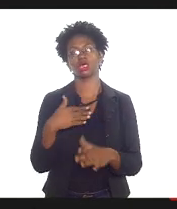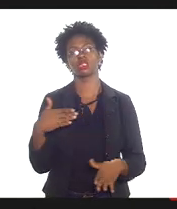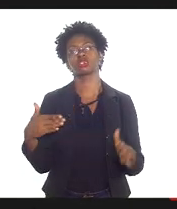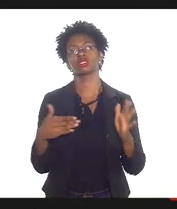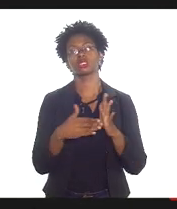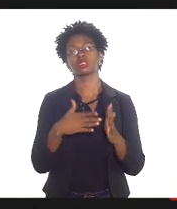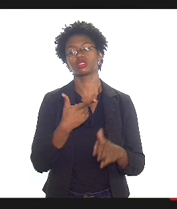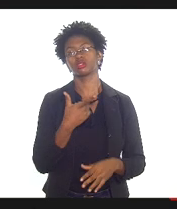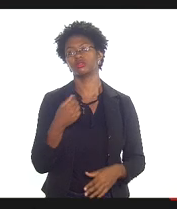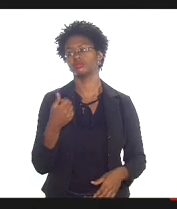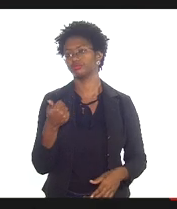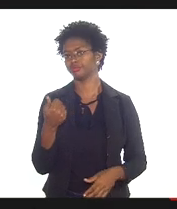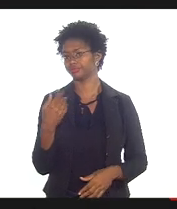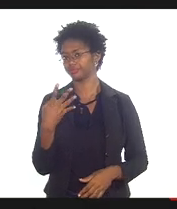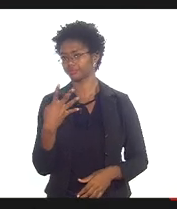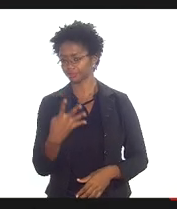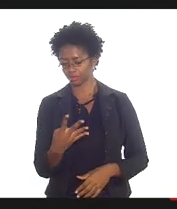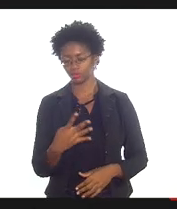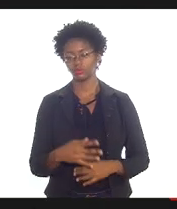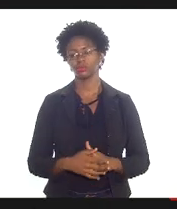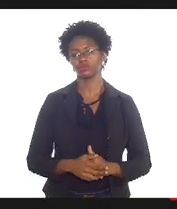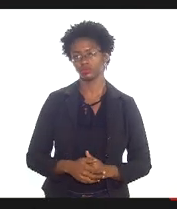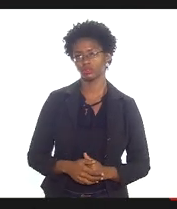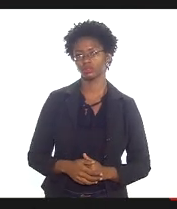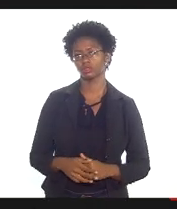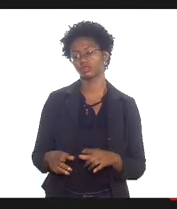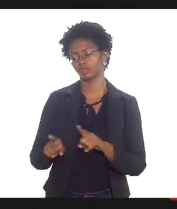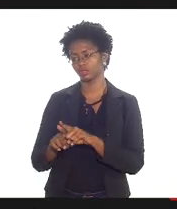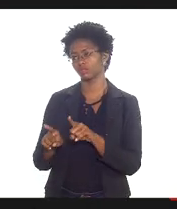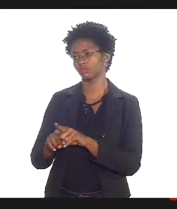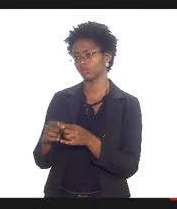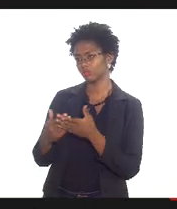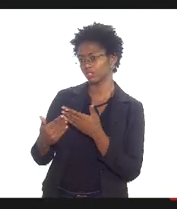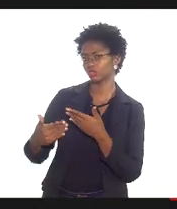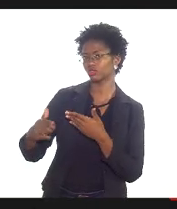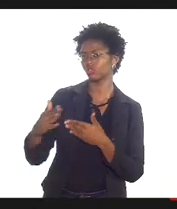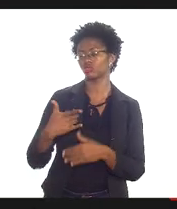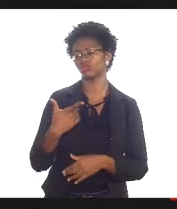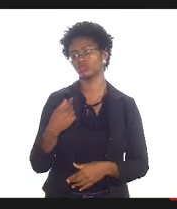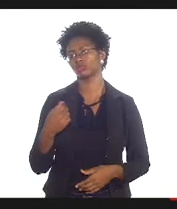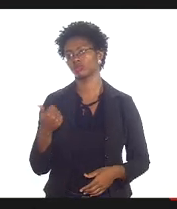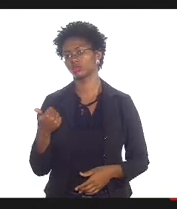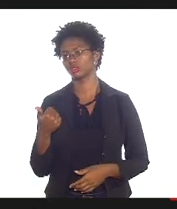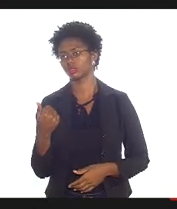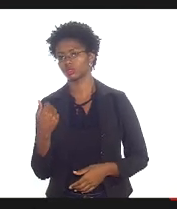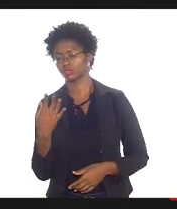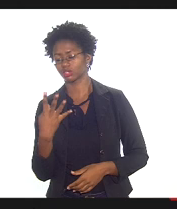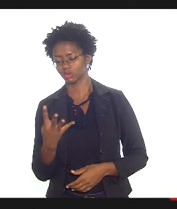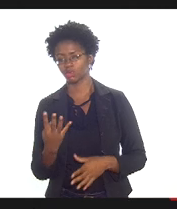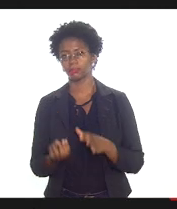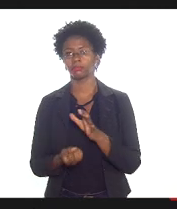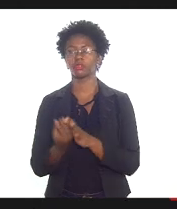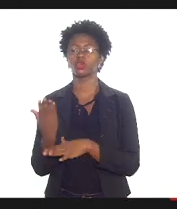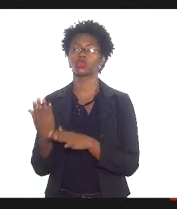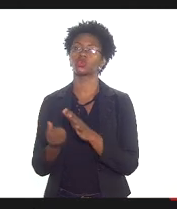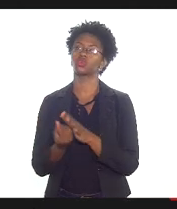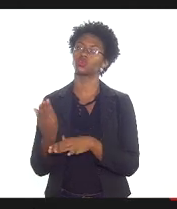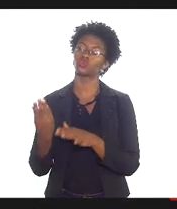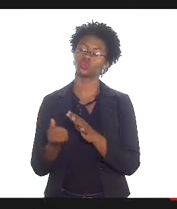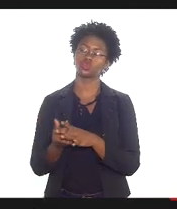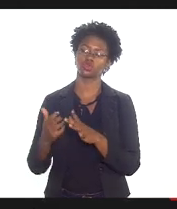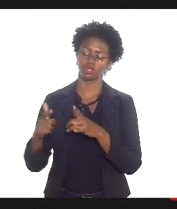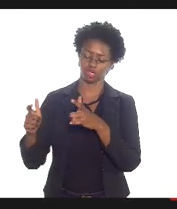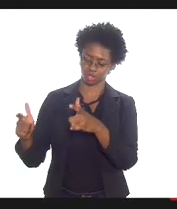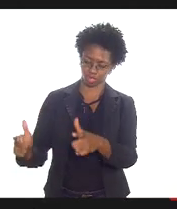2014. O critério era do concessionário, a partir de 2014 passou a ser produção dos